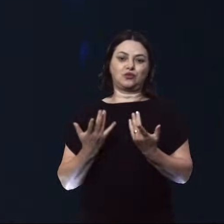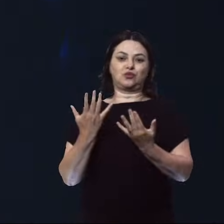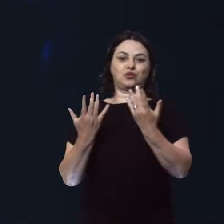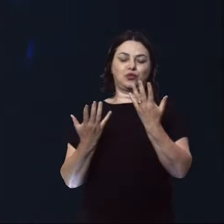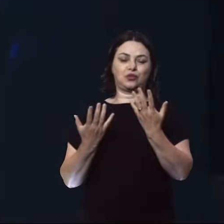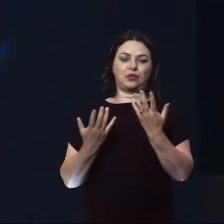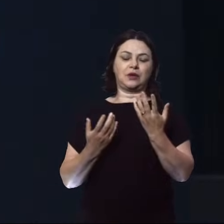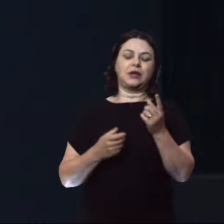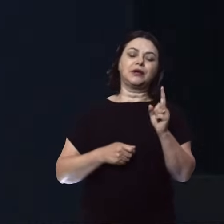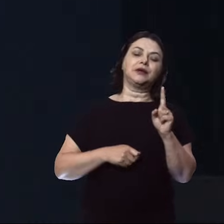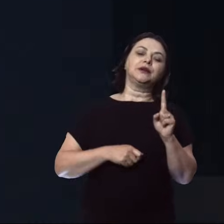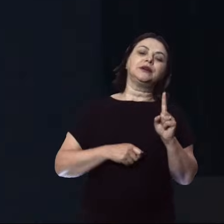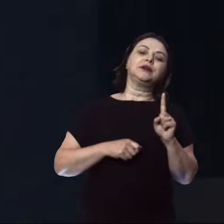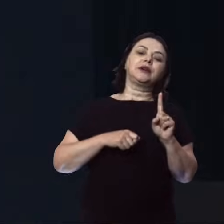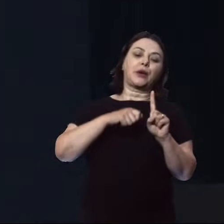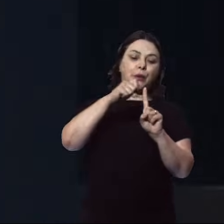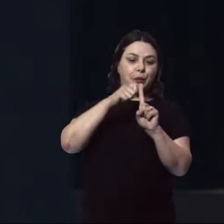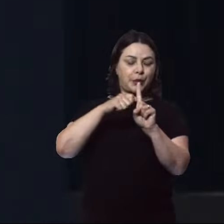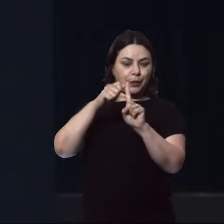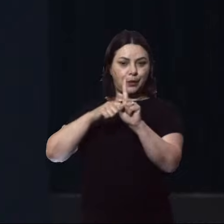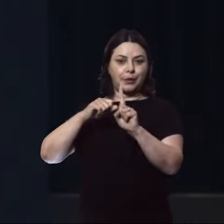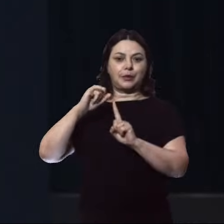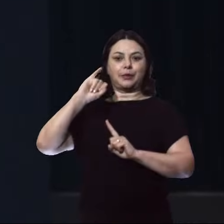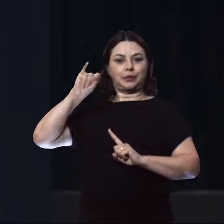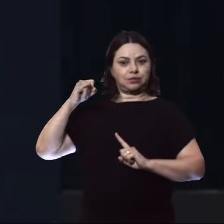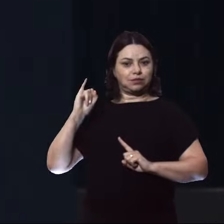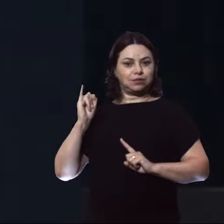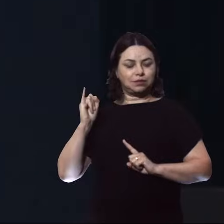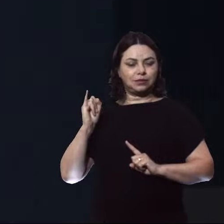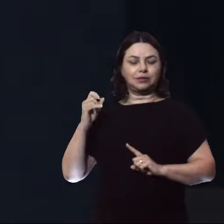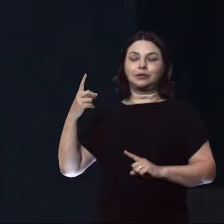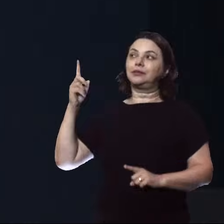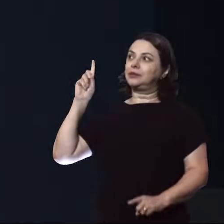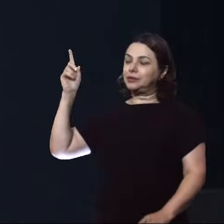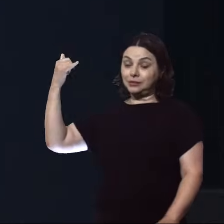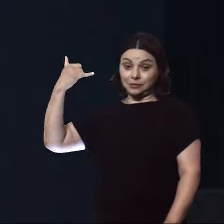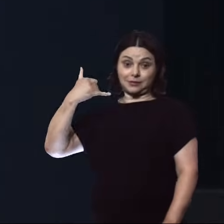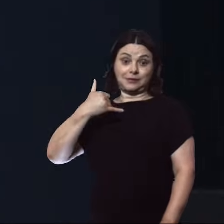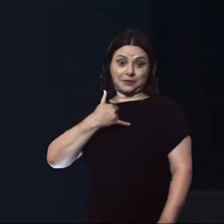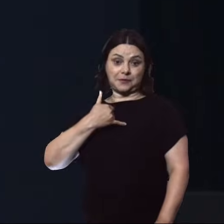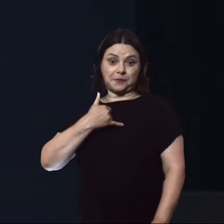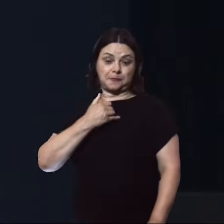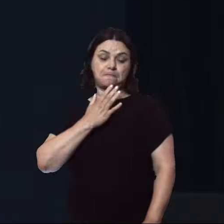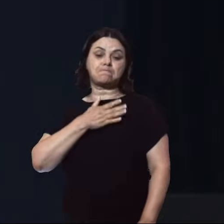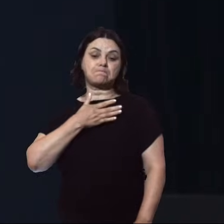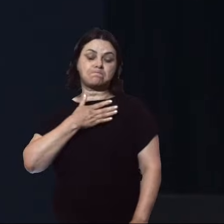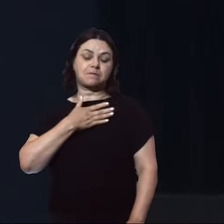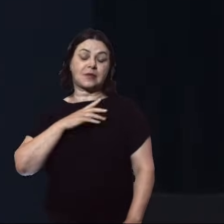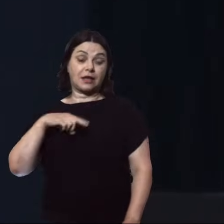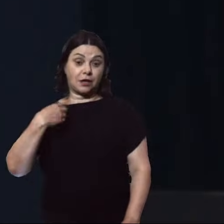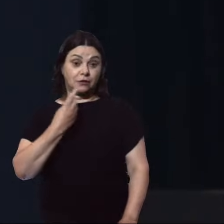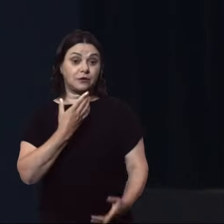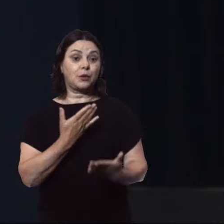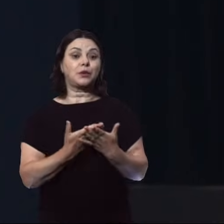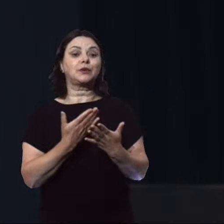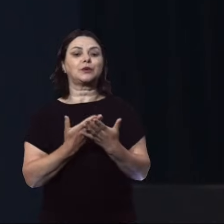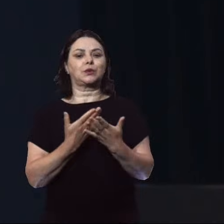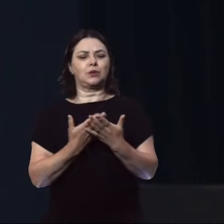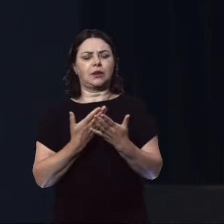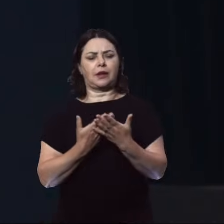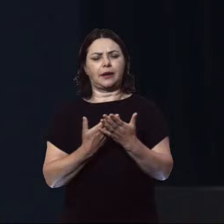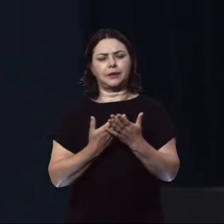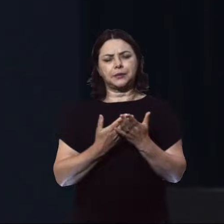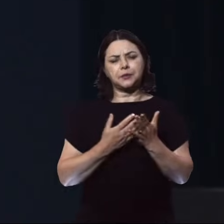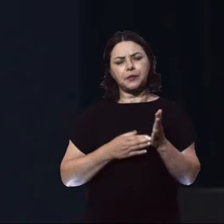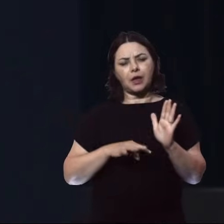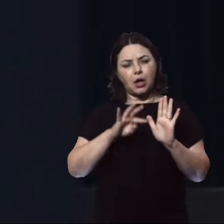tem falado comigo acerca disso. Deus tem ministrado em um texto específico, que é o que a gente vai estudar hoje. E